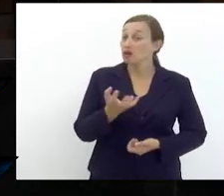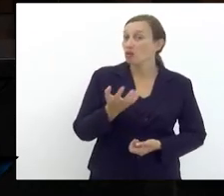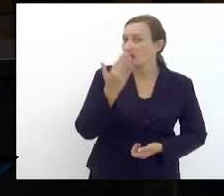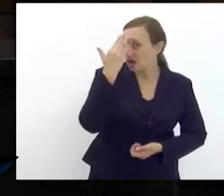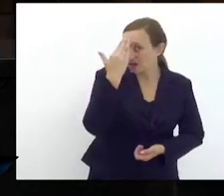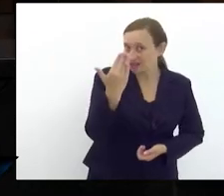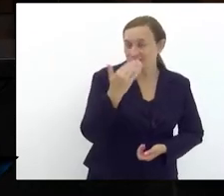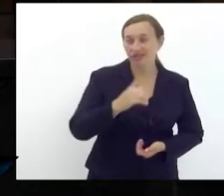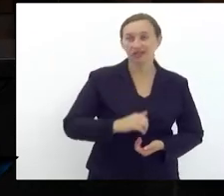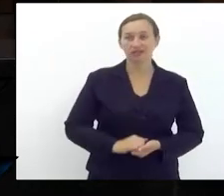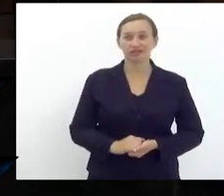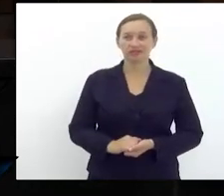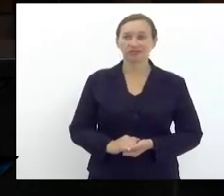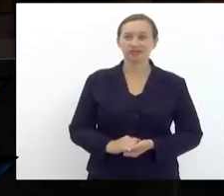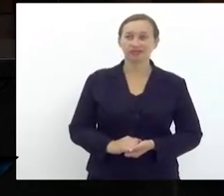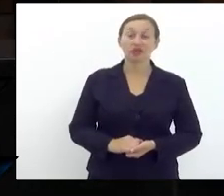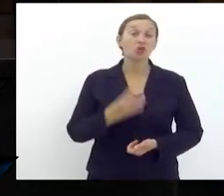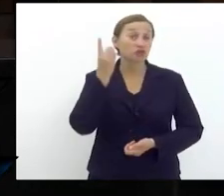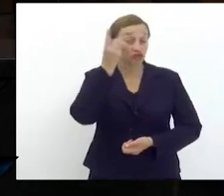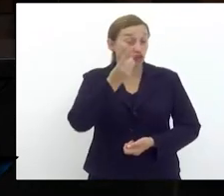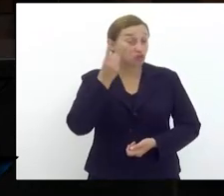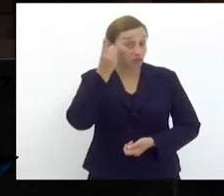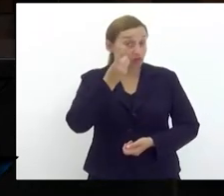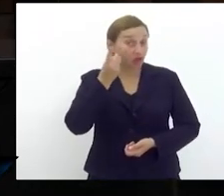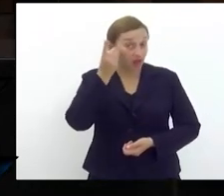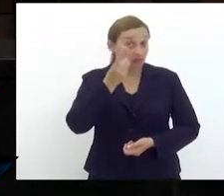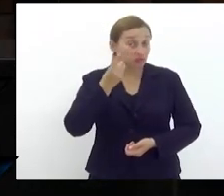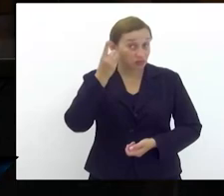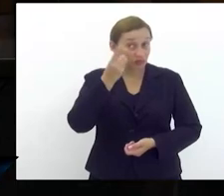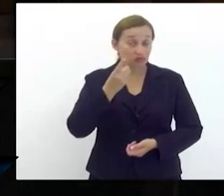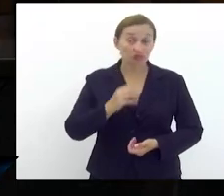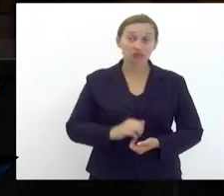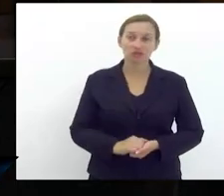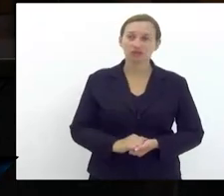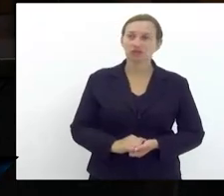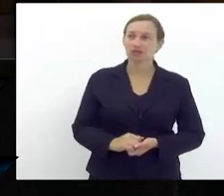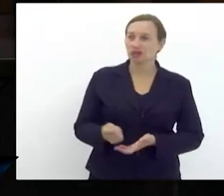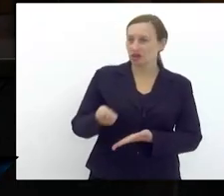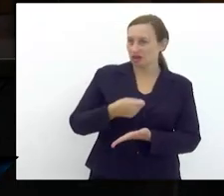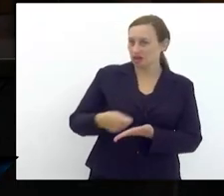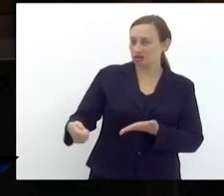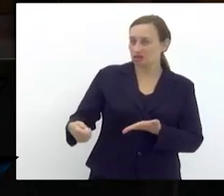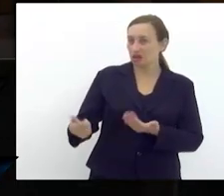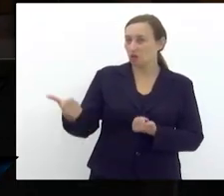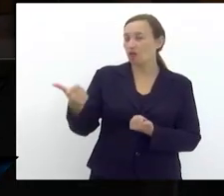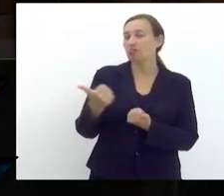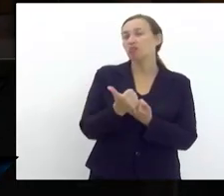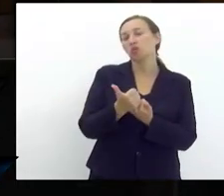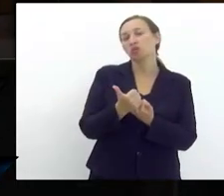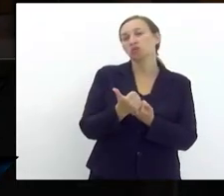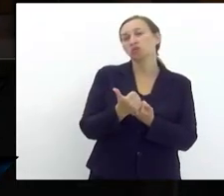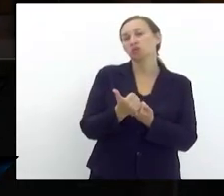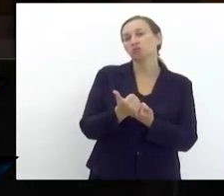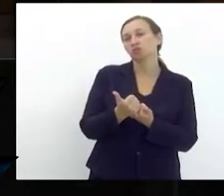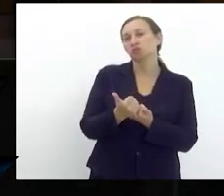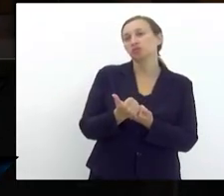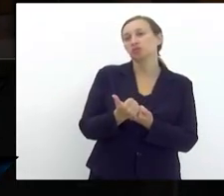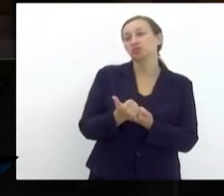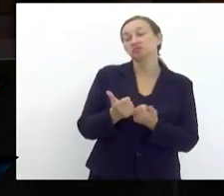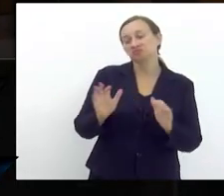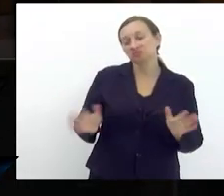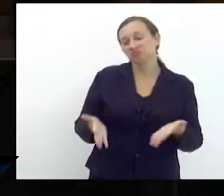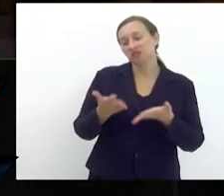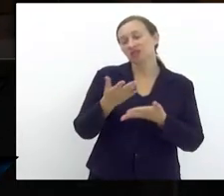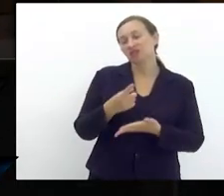agradecer os deputados que assinar o apoiamento a essa nossa